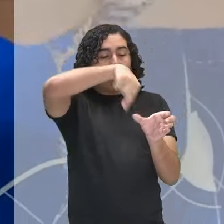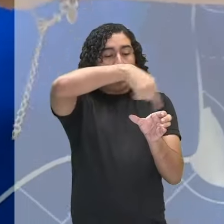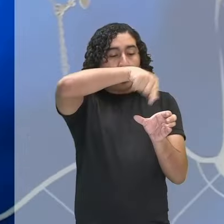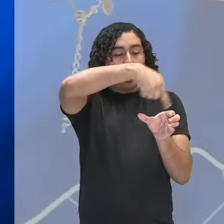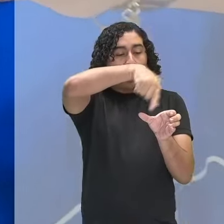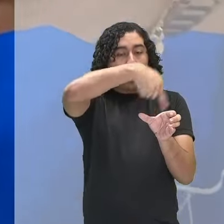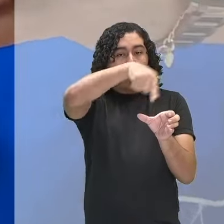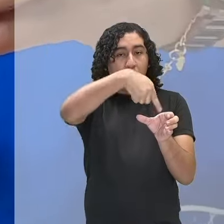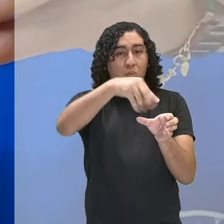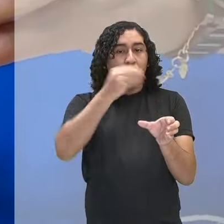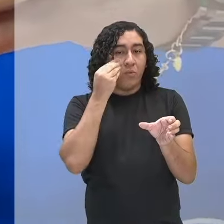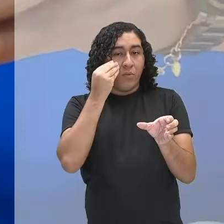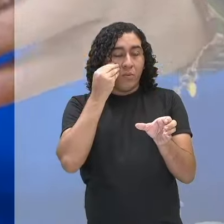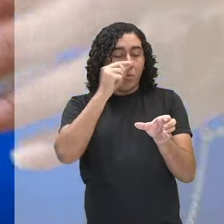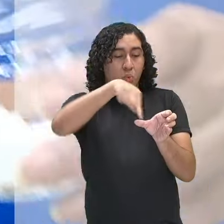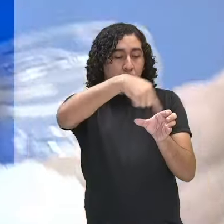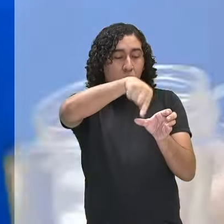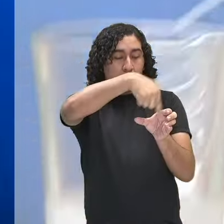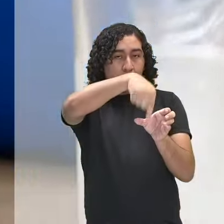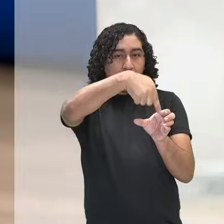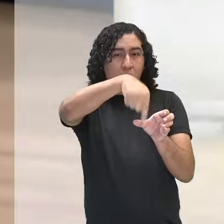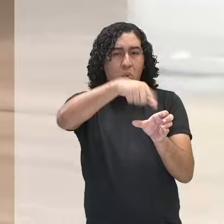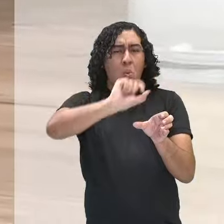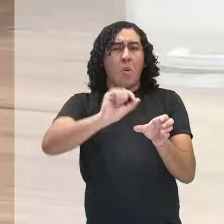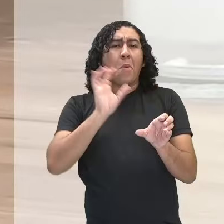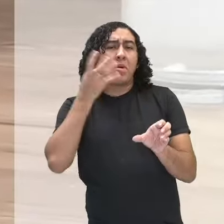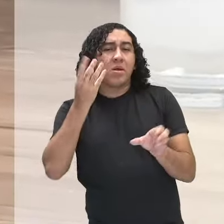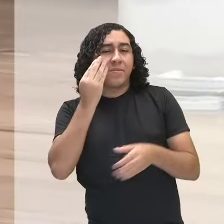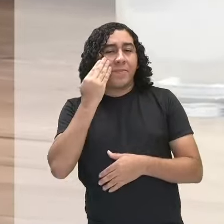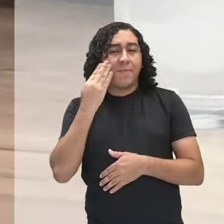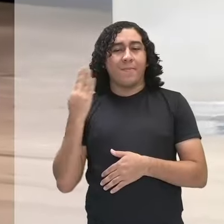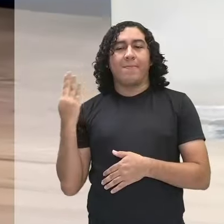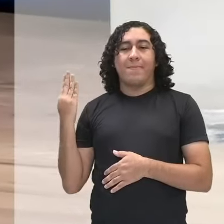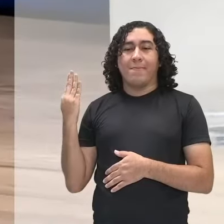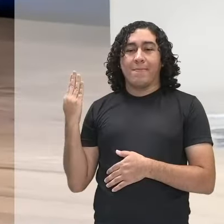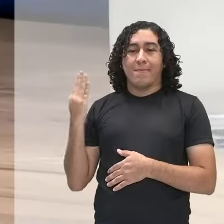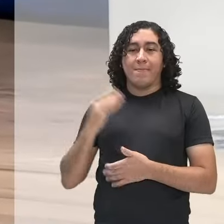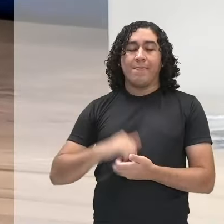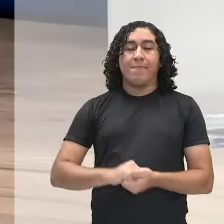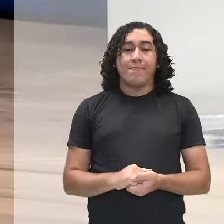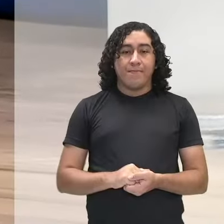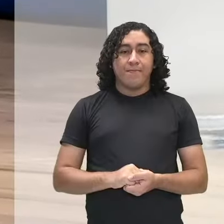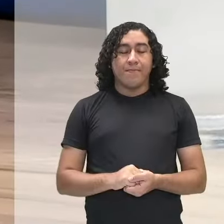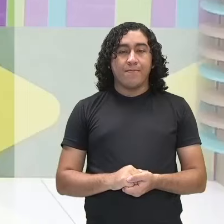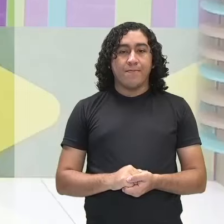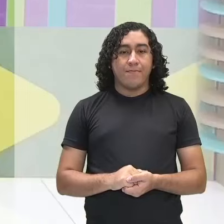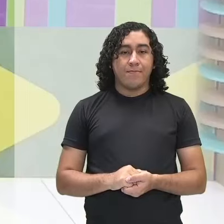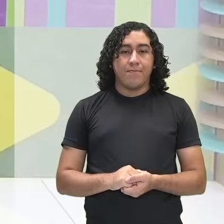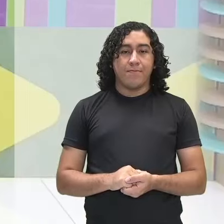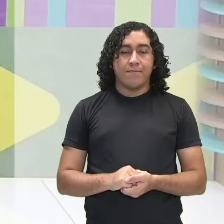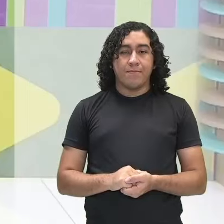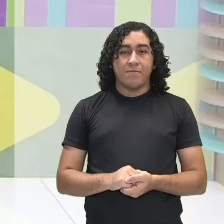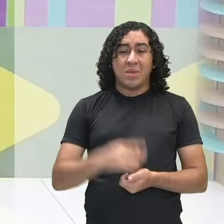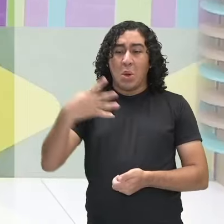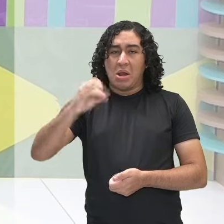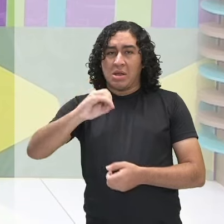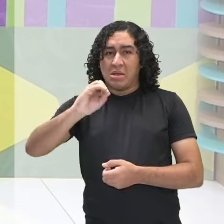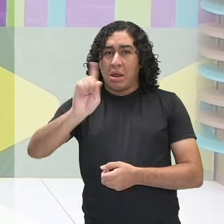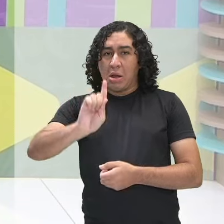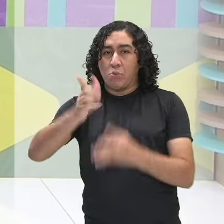água, se eu coloco 40 gramas, o que vai acontecer? Vão dissolver os 40 gramas? Não, só vão